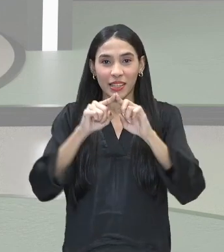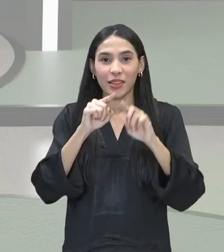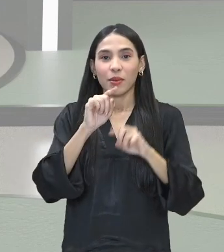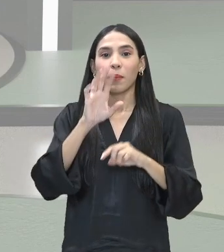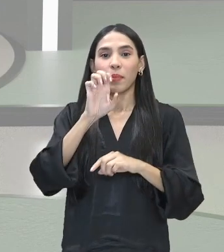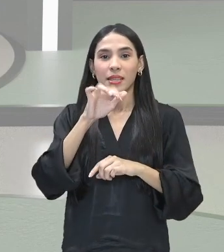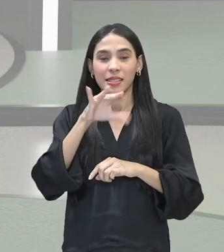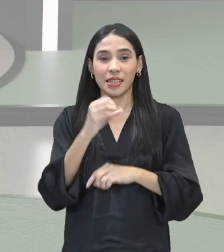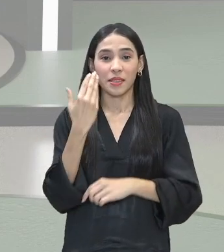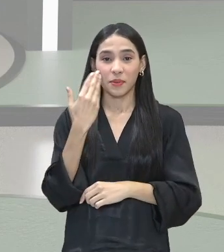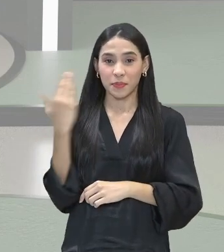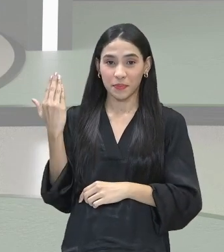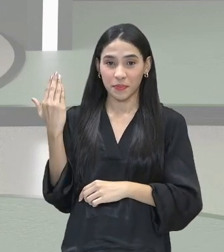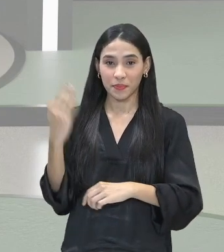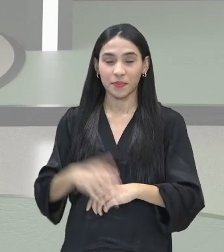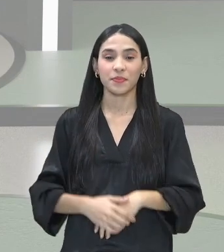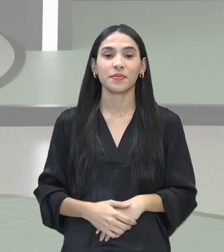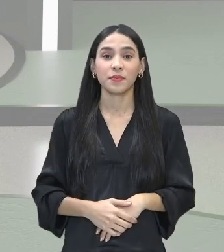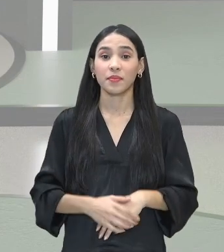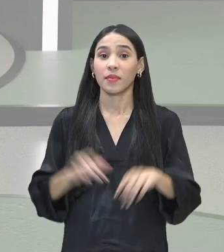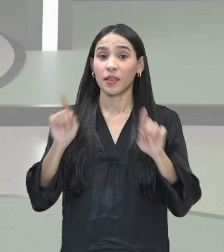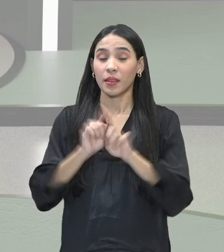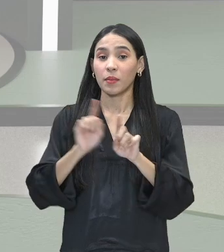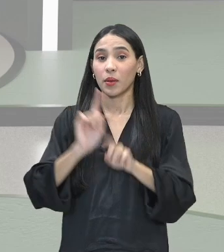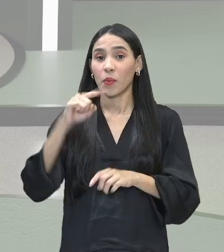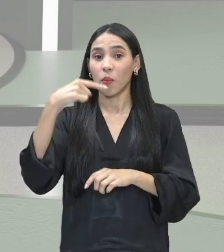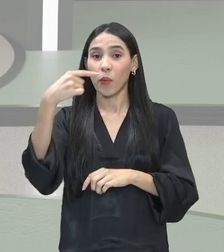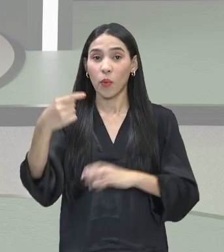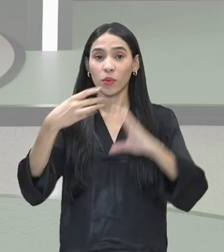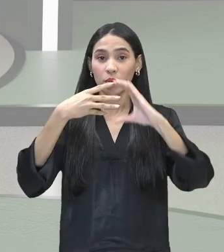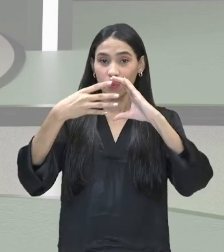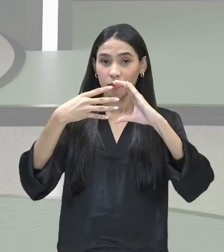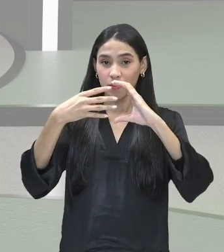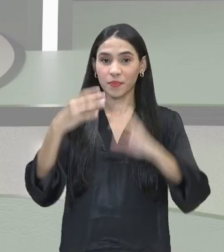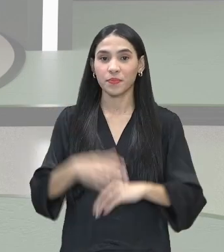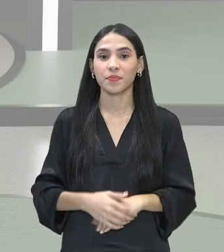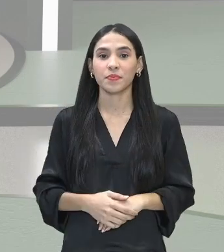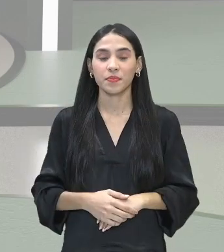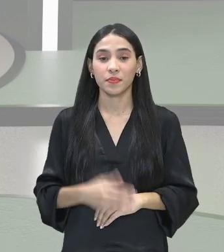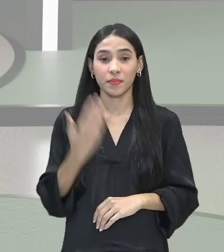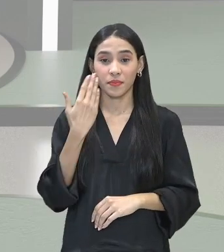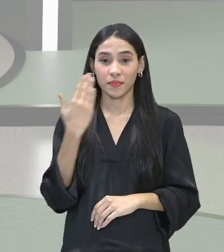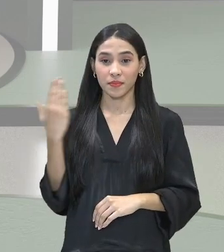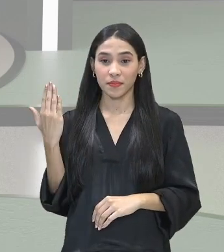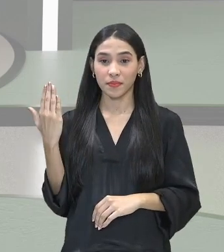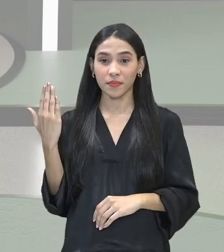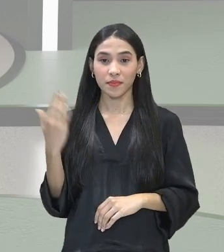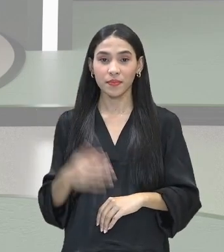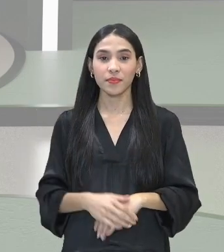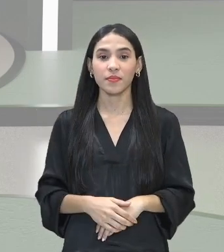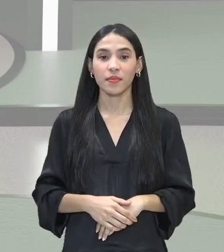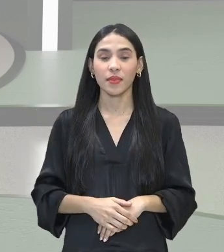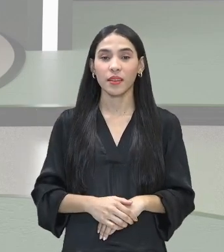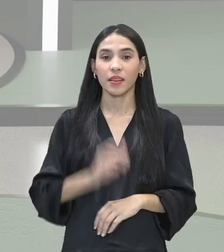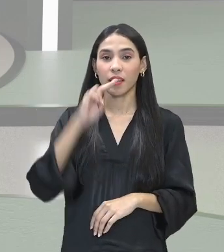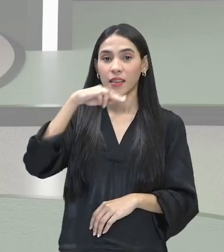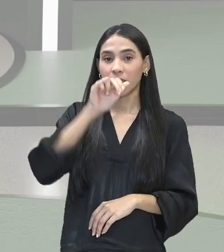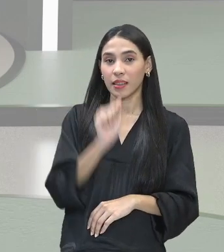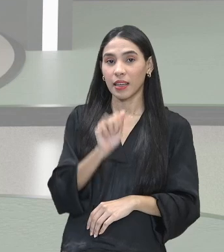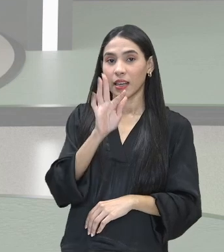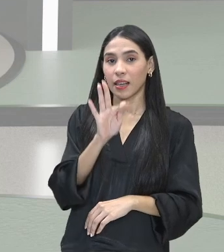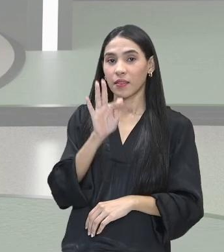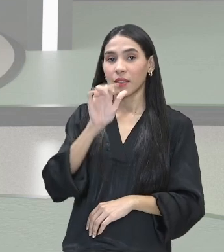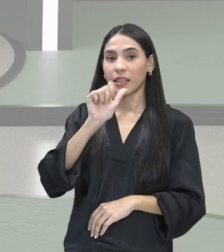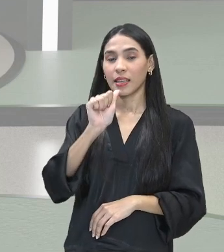benzeno. Aí o próximo hidrocarboneto aromático é esse composto aqui, que é o naftaleno.